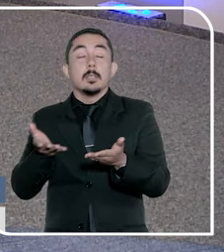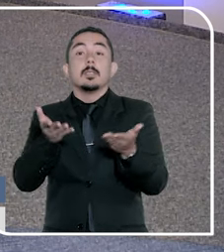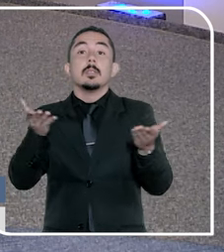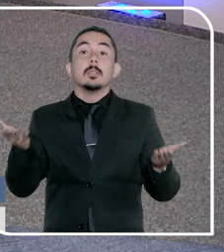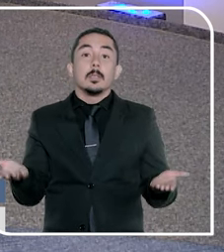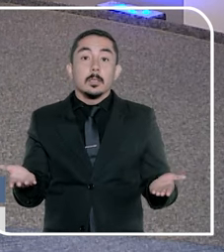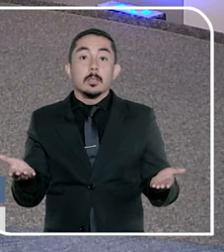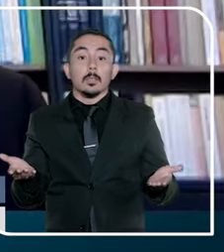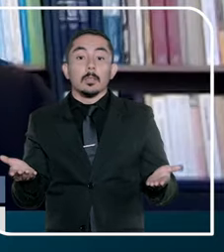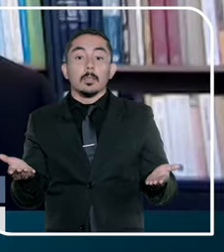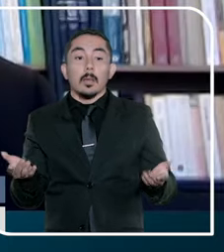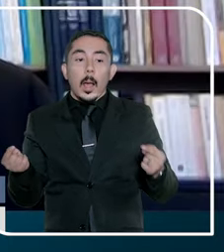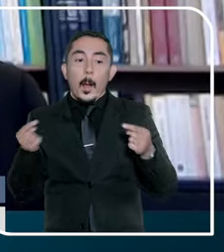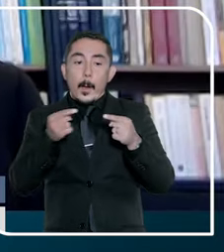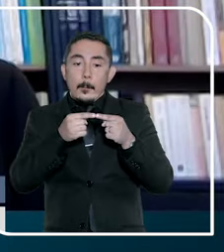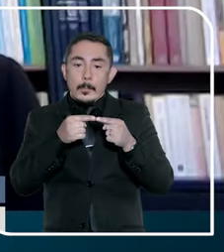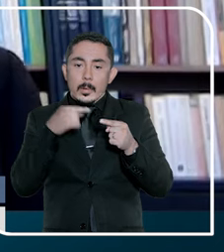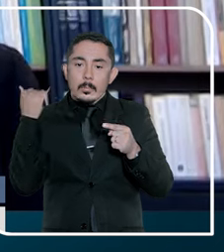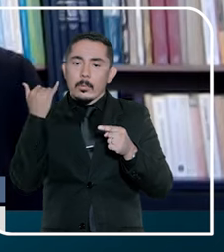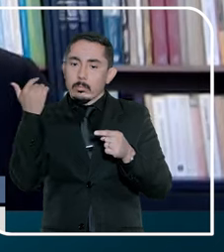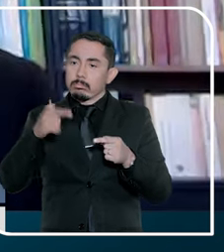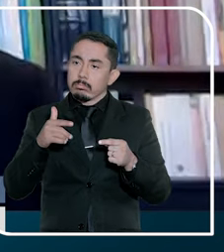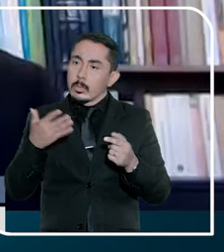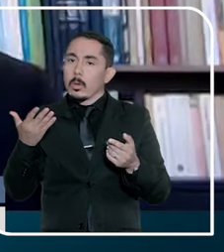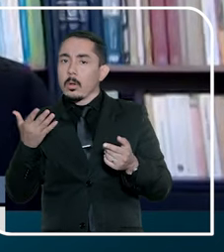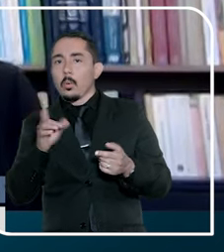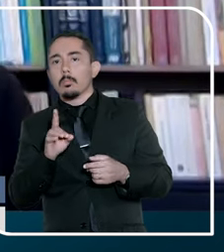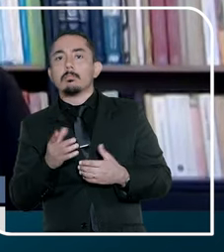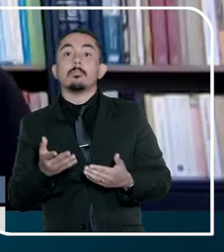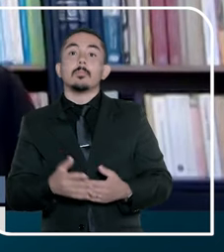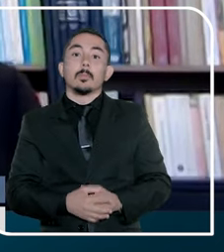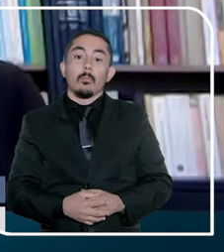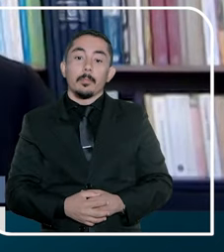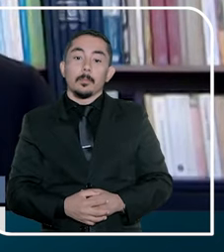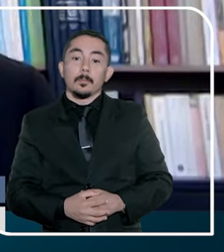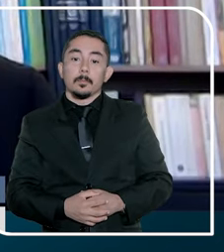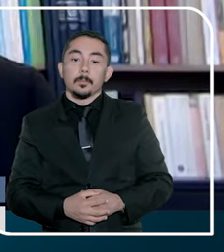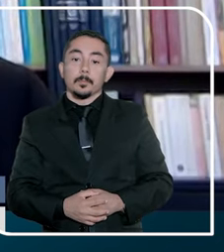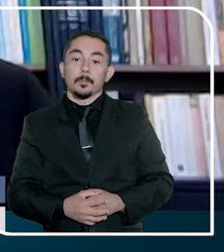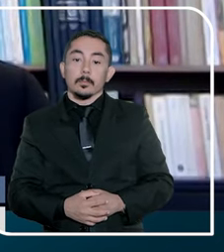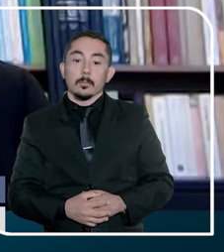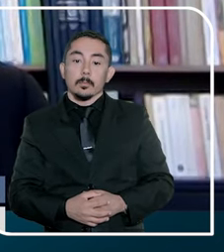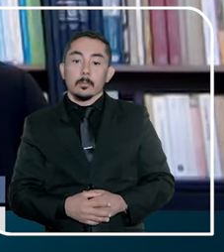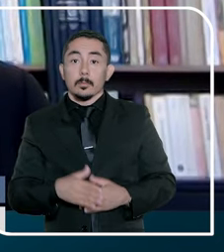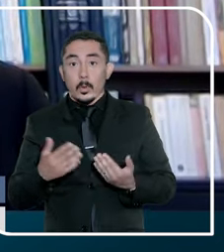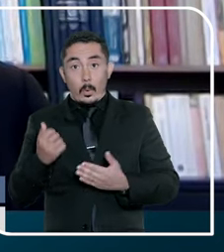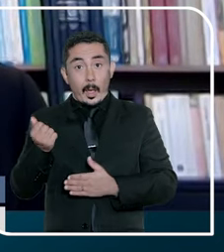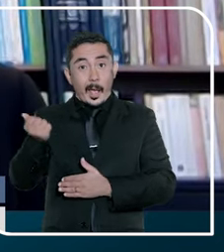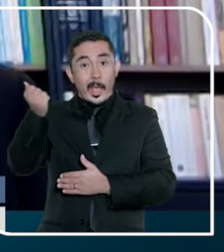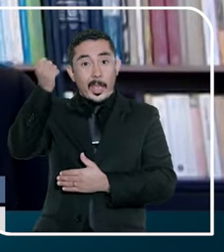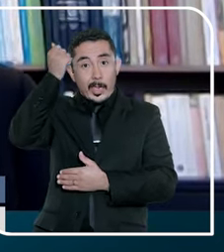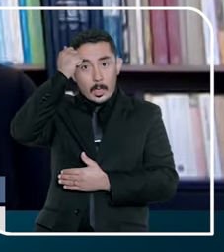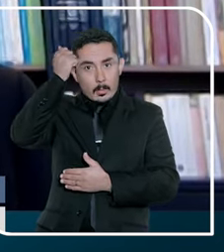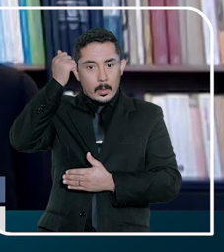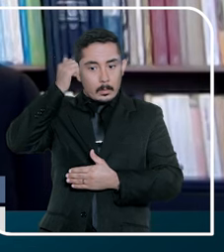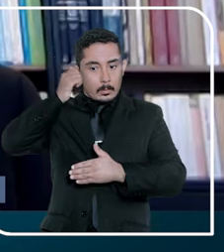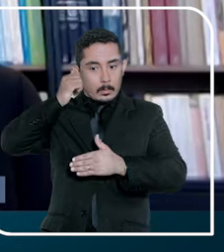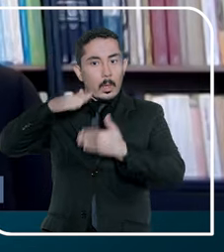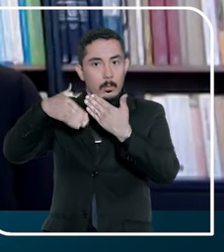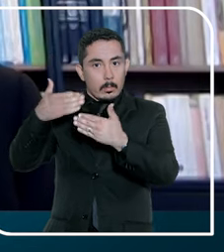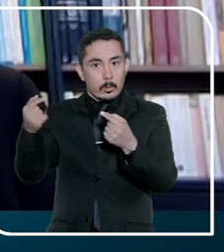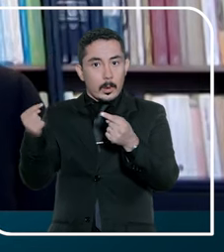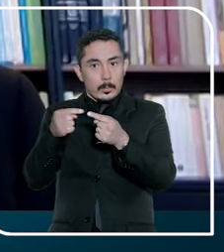a insignificância veja bem a o ento posterior que é essa situação em que a